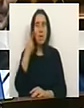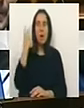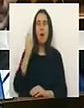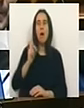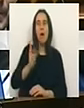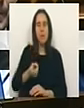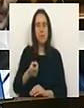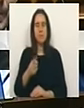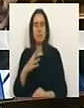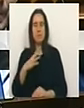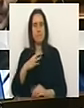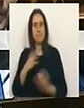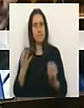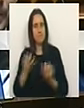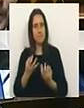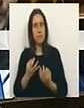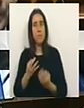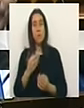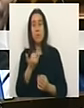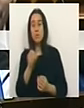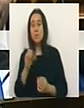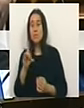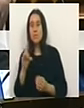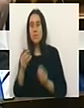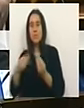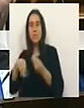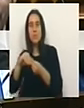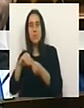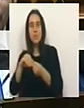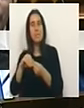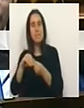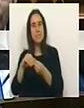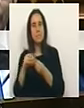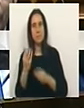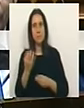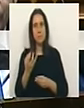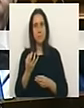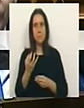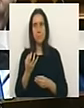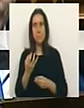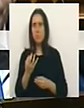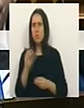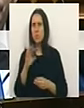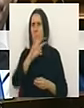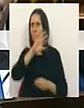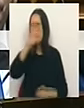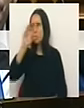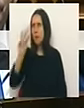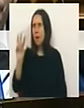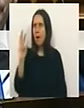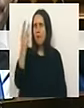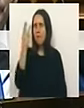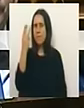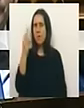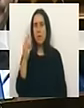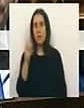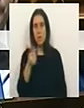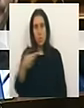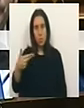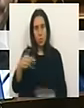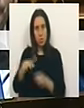teríamos de concluir que o que acrescentou 2016 foi que, com exceção de três outros países na zona